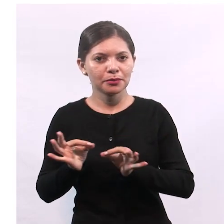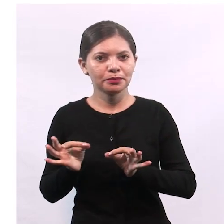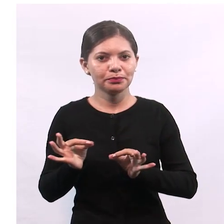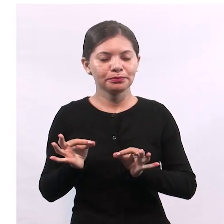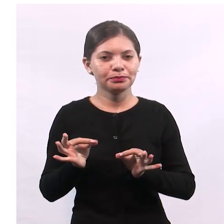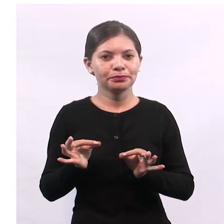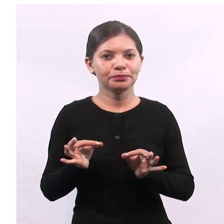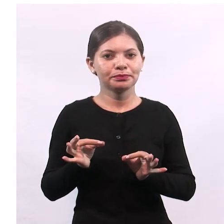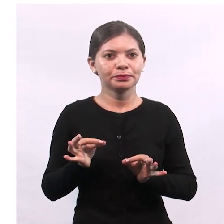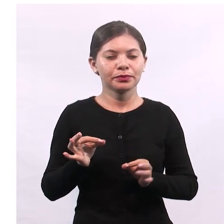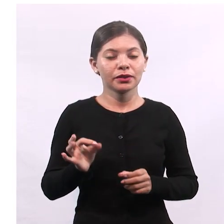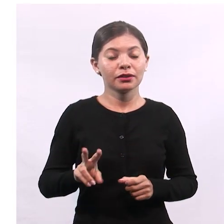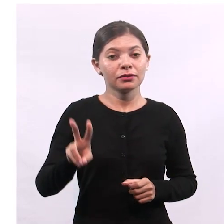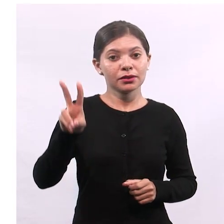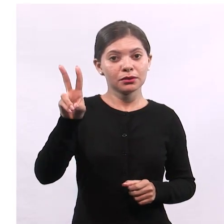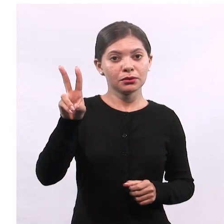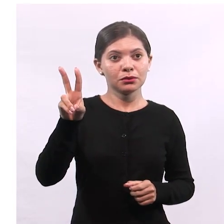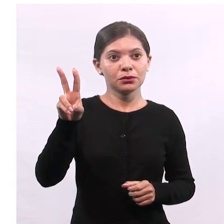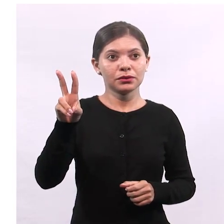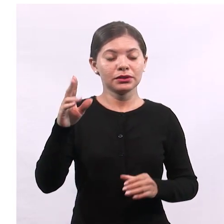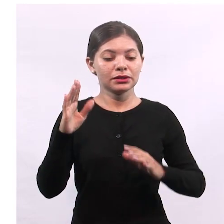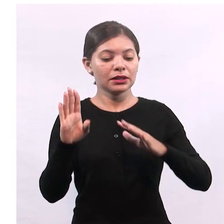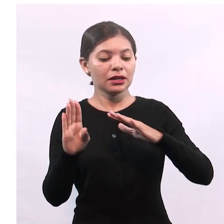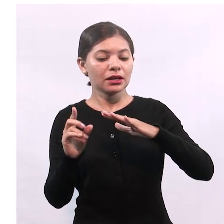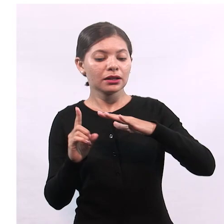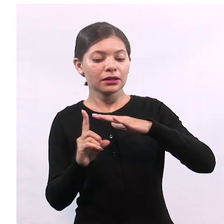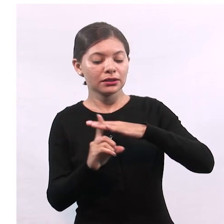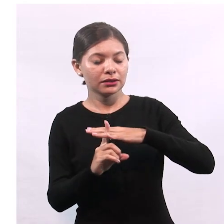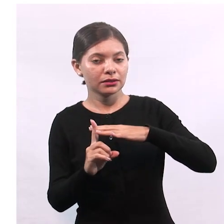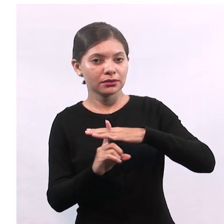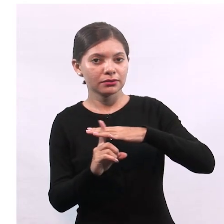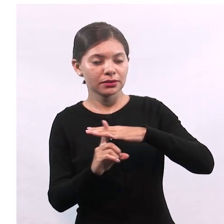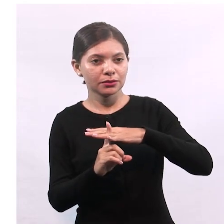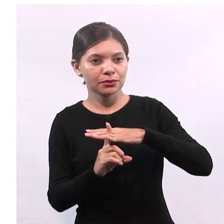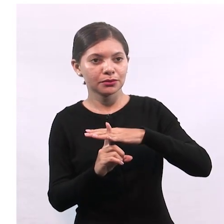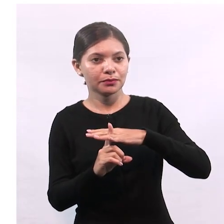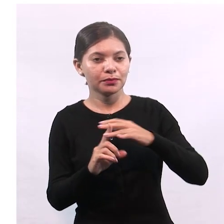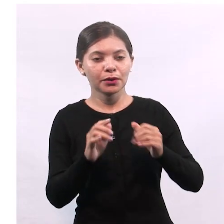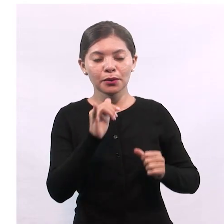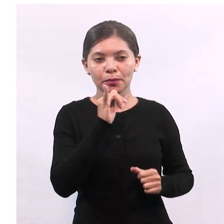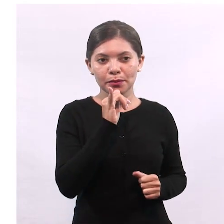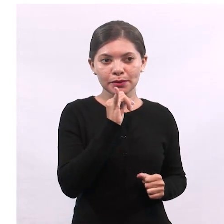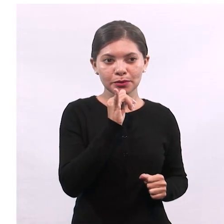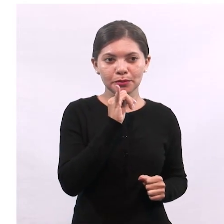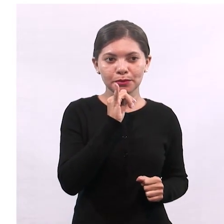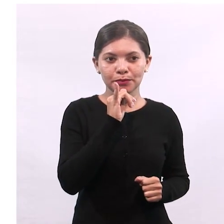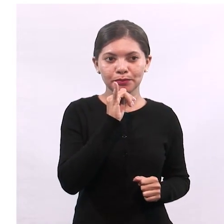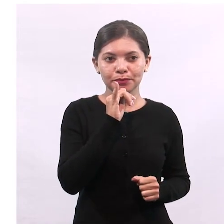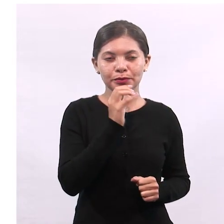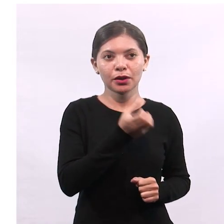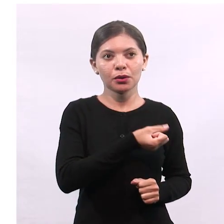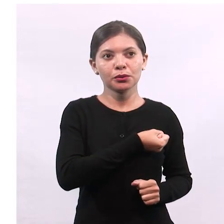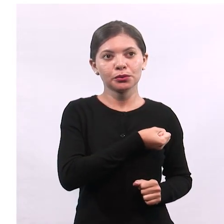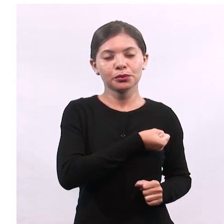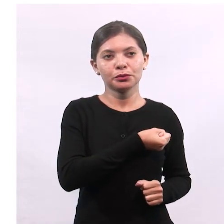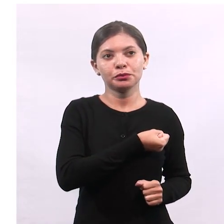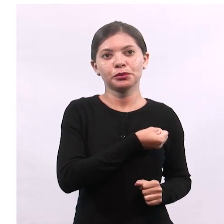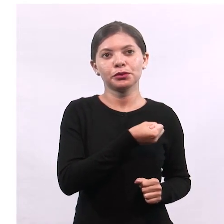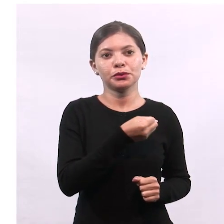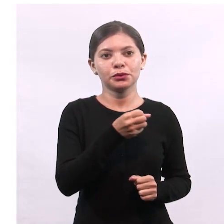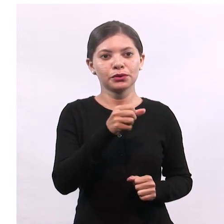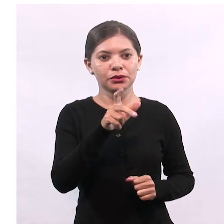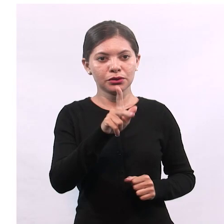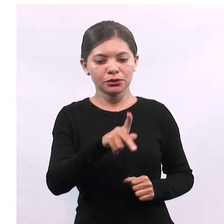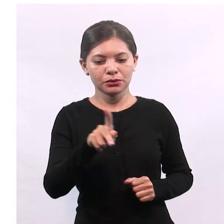em faixas de valores e intervalos de valores por exemplo número de docentes do ensino